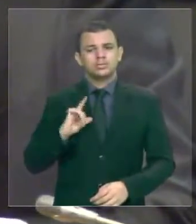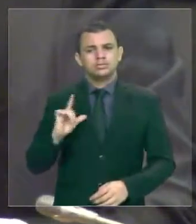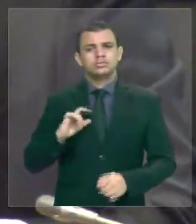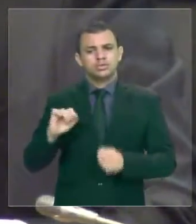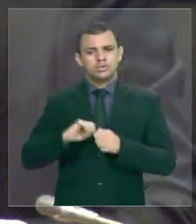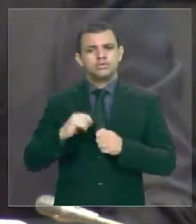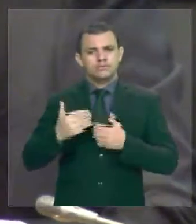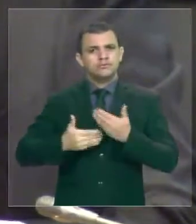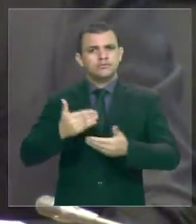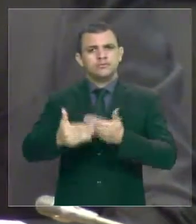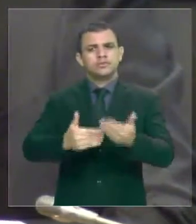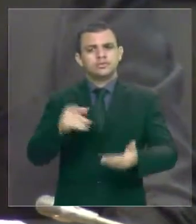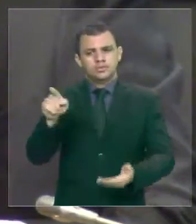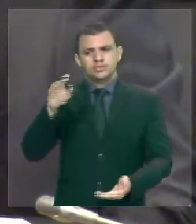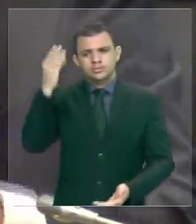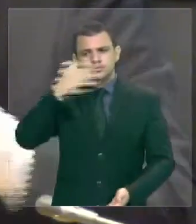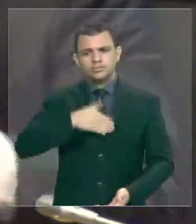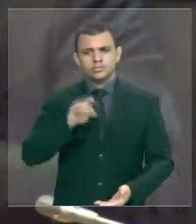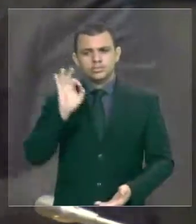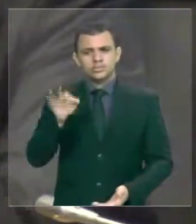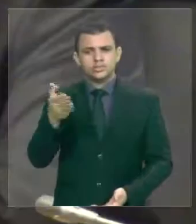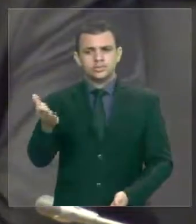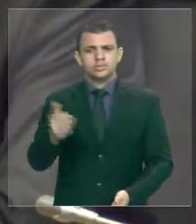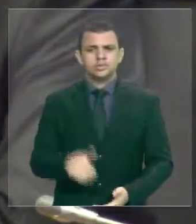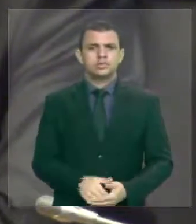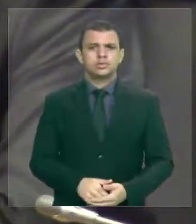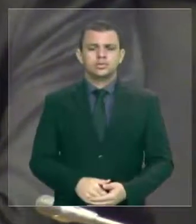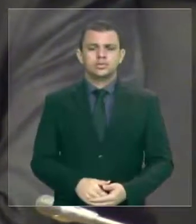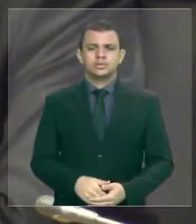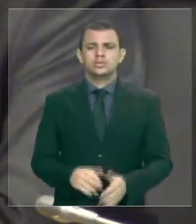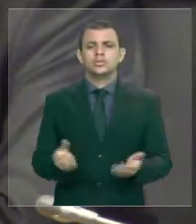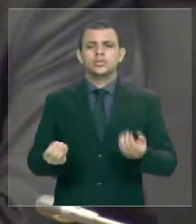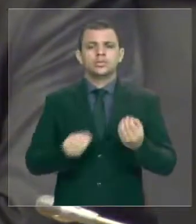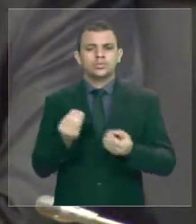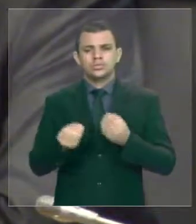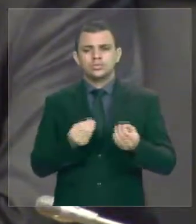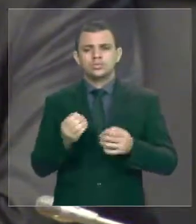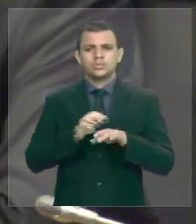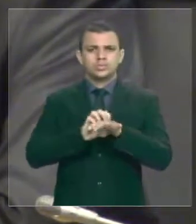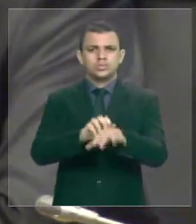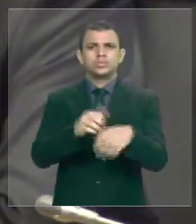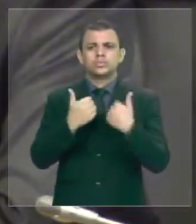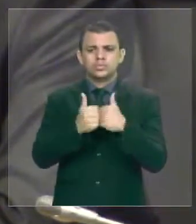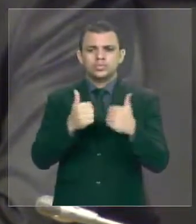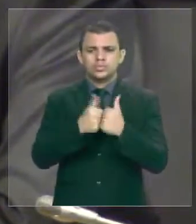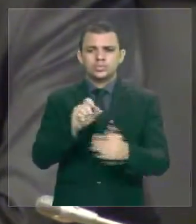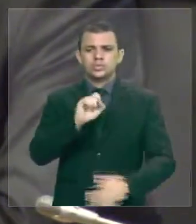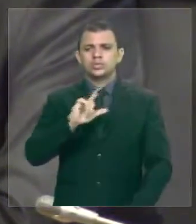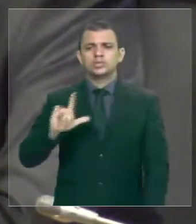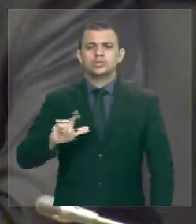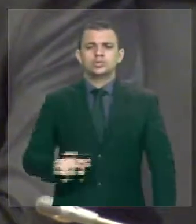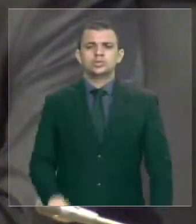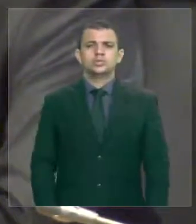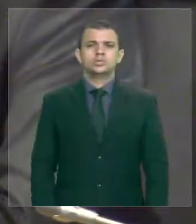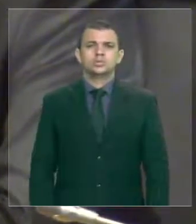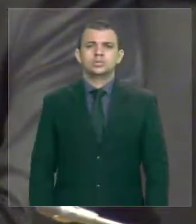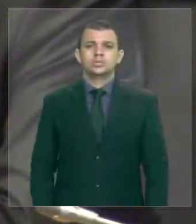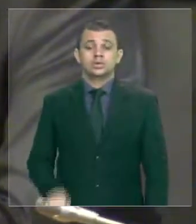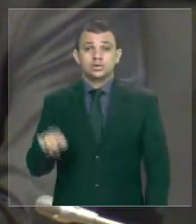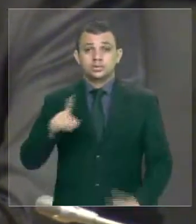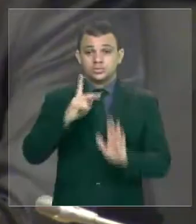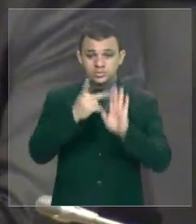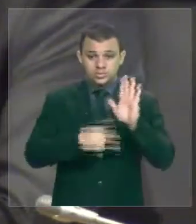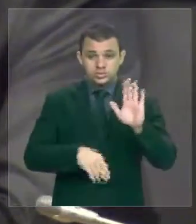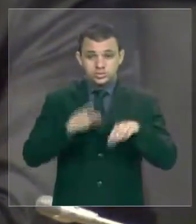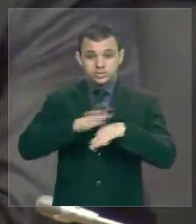está fazendo com o transporte coletivo de São Luís. Esse projeto